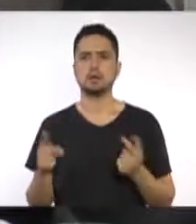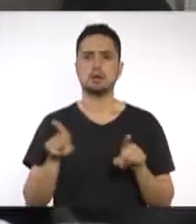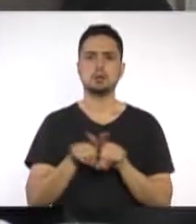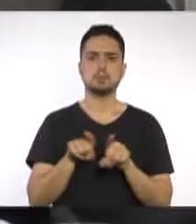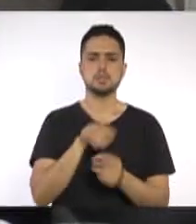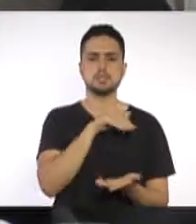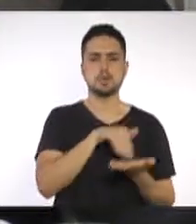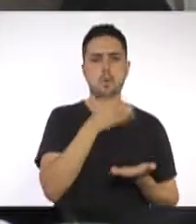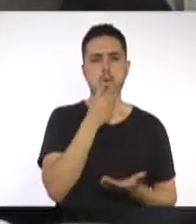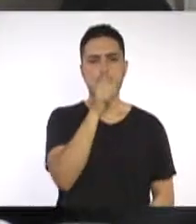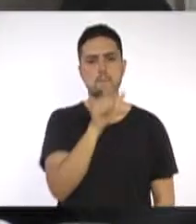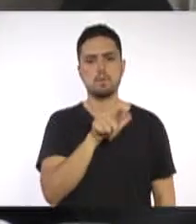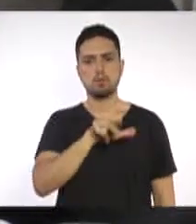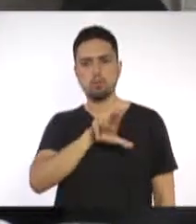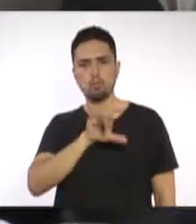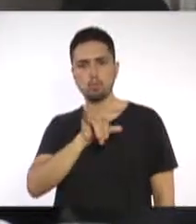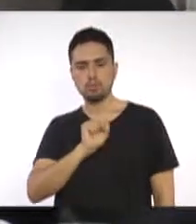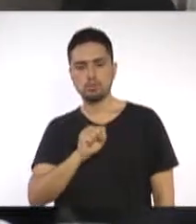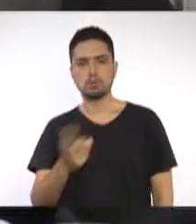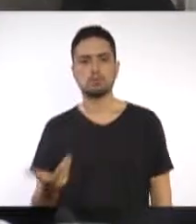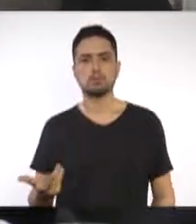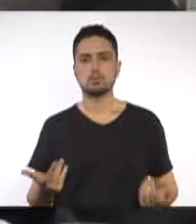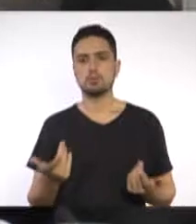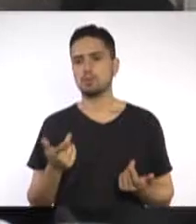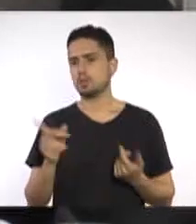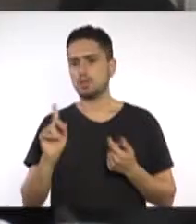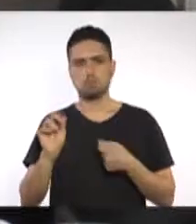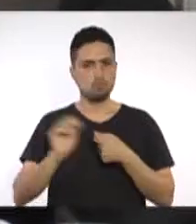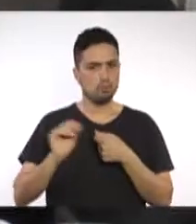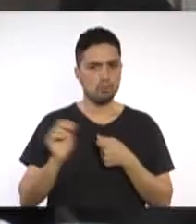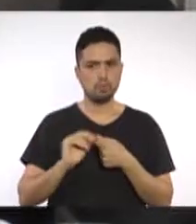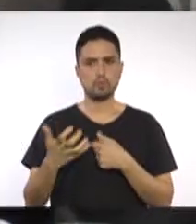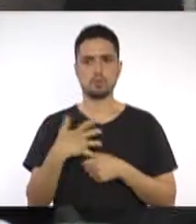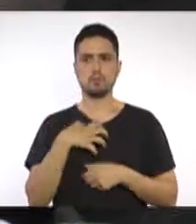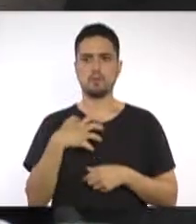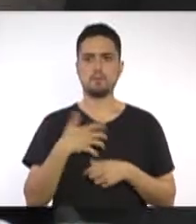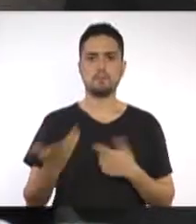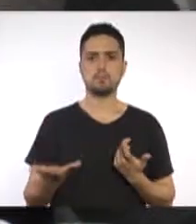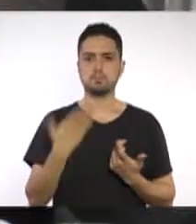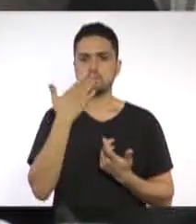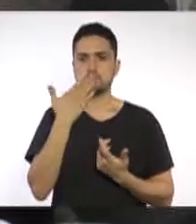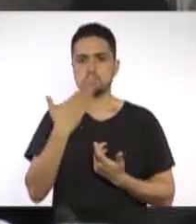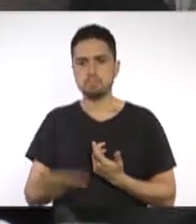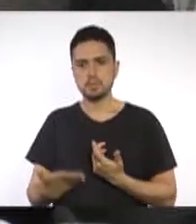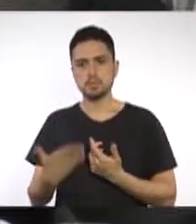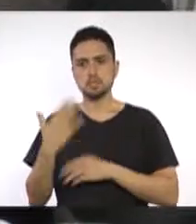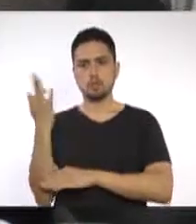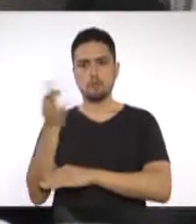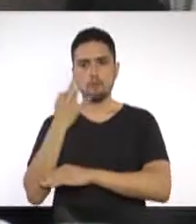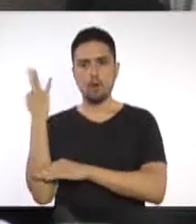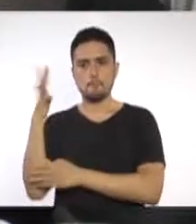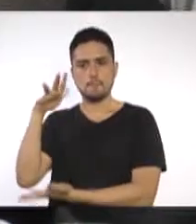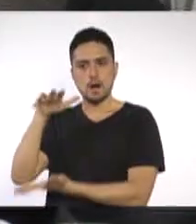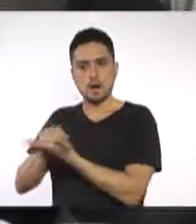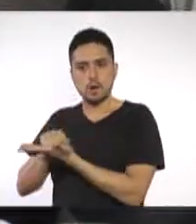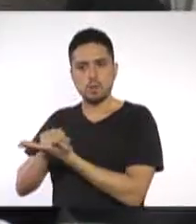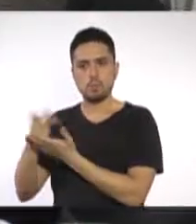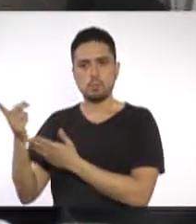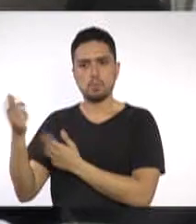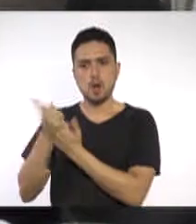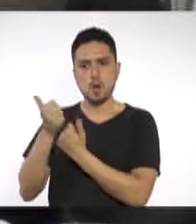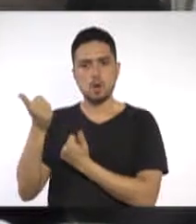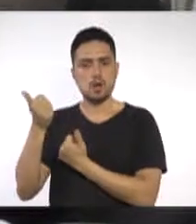Lucas Tristão, executou de forma nenhuma nenhum tipo de pedido à secretaria ou órgãos para nenhum tipo de escuta